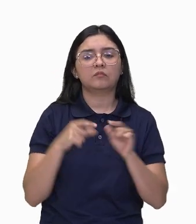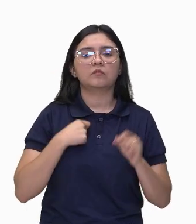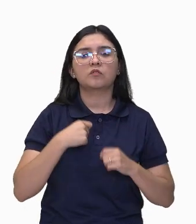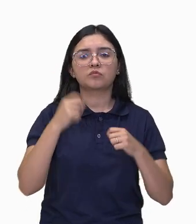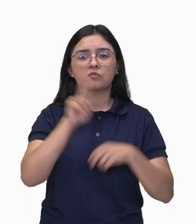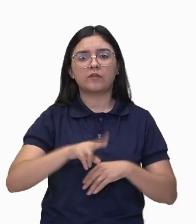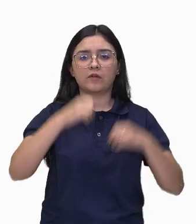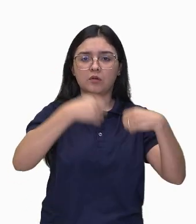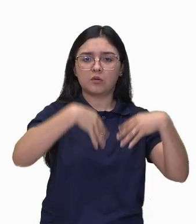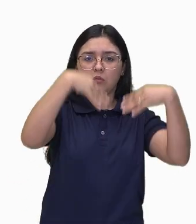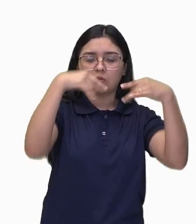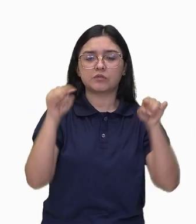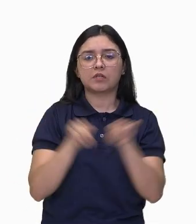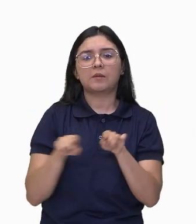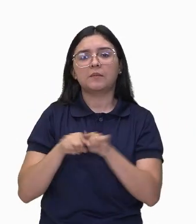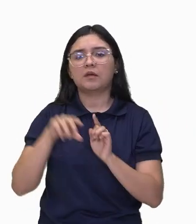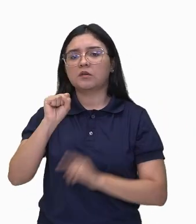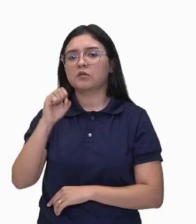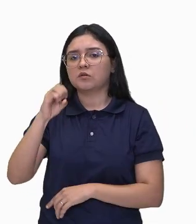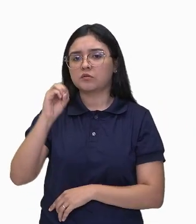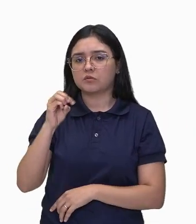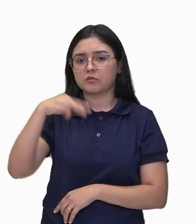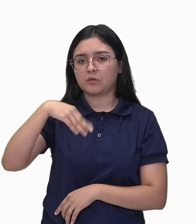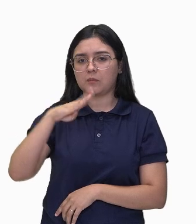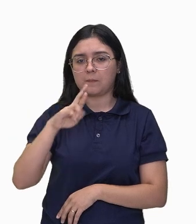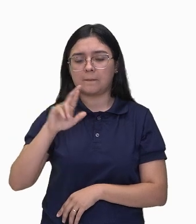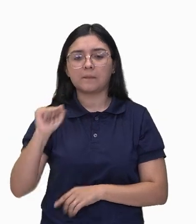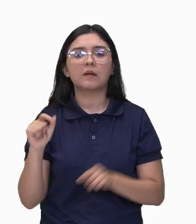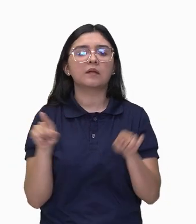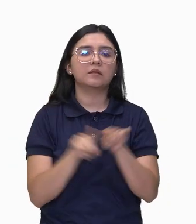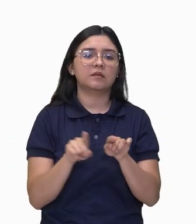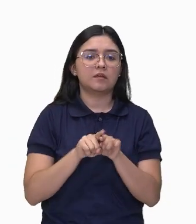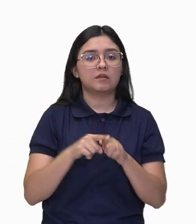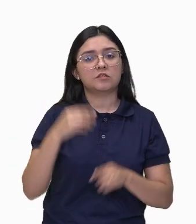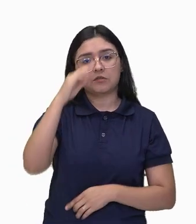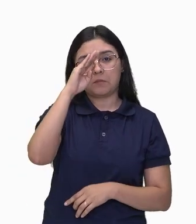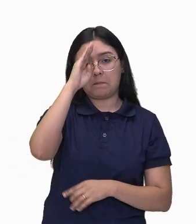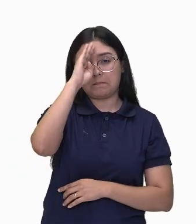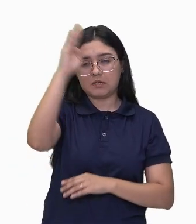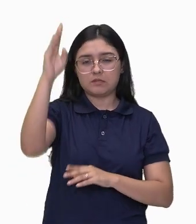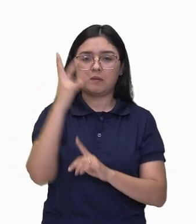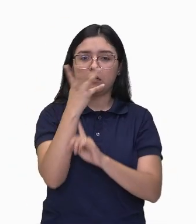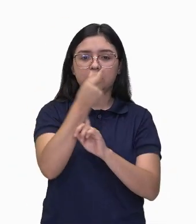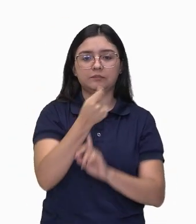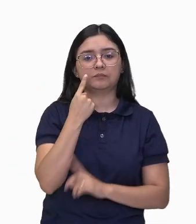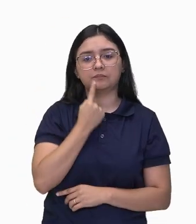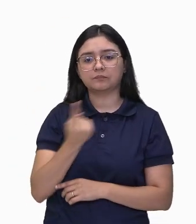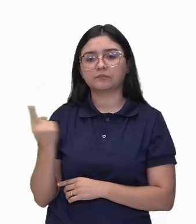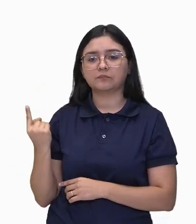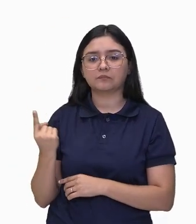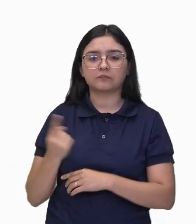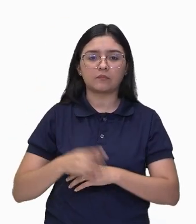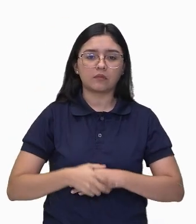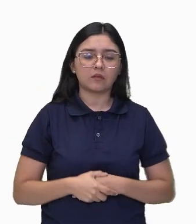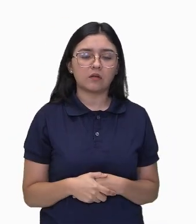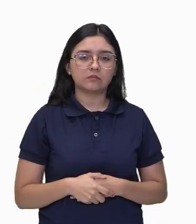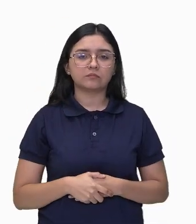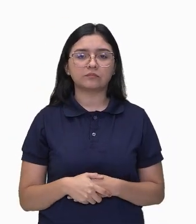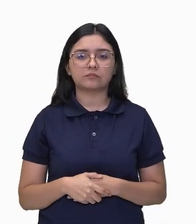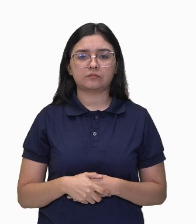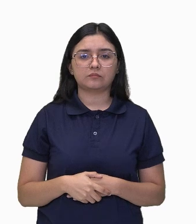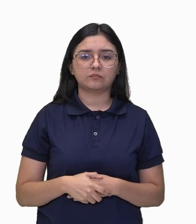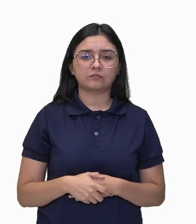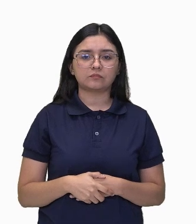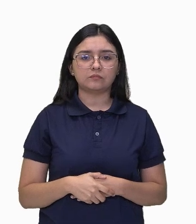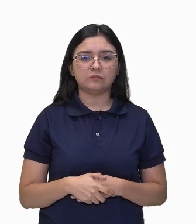luz e sombra. Principais obras, temos então Narciso, Medusa, Os Trapaceiros e Rapaz com